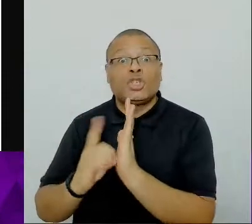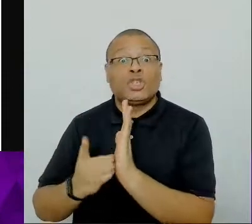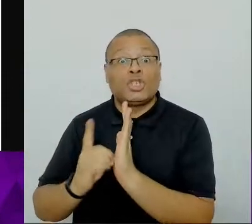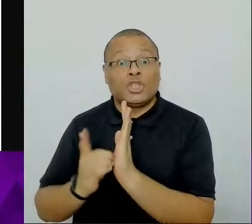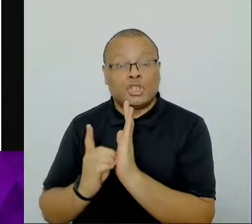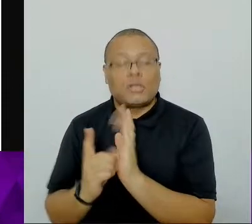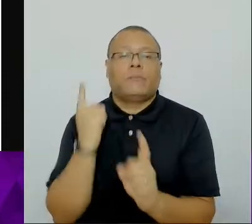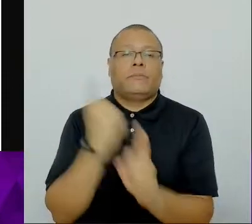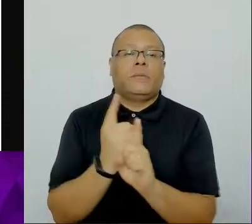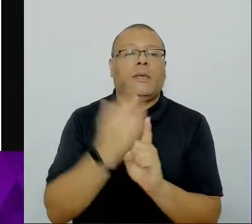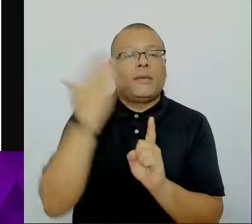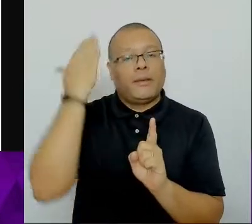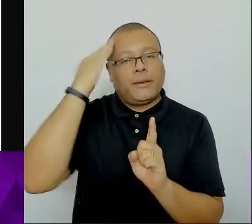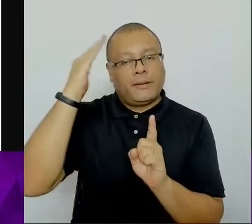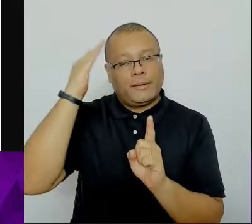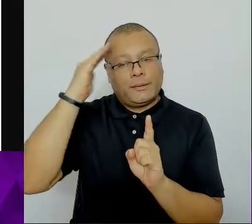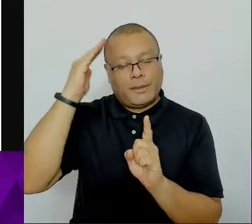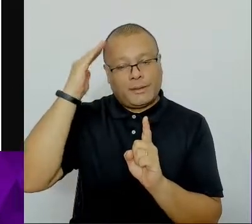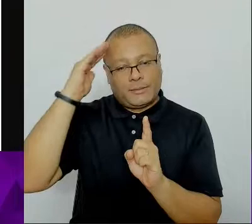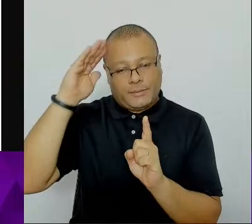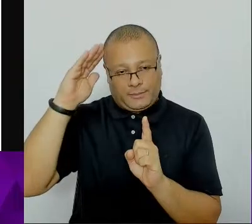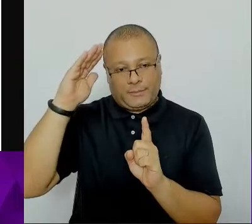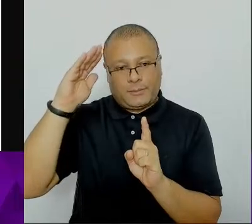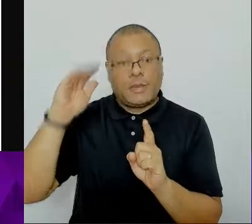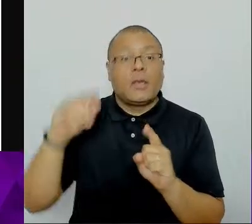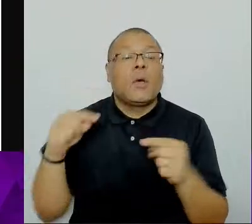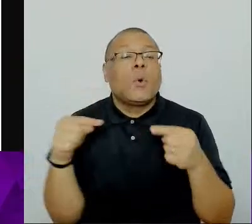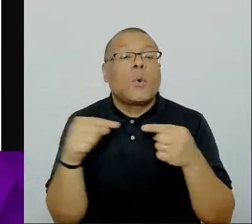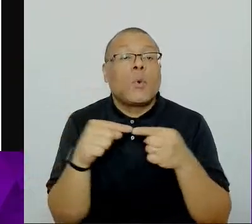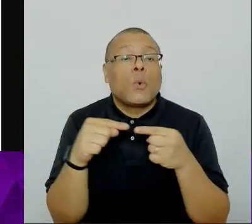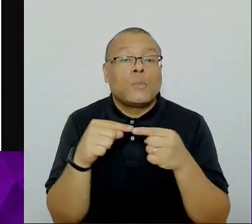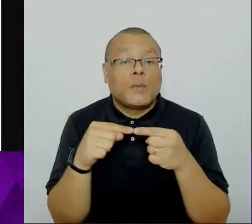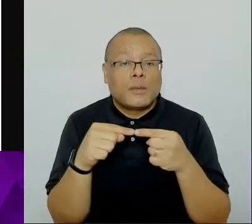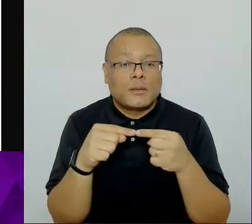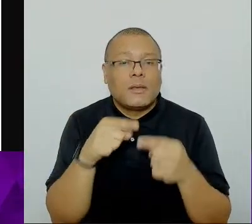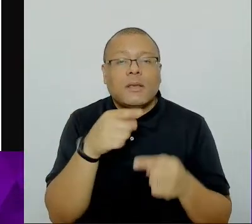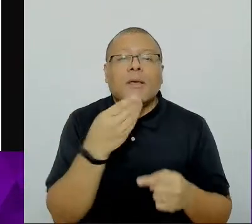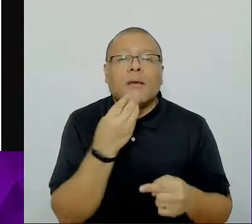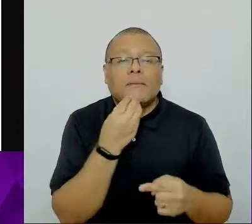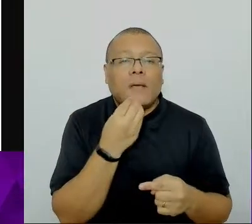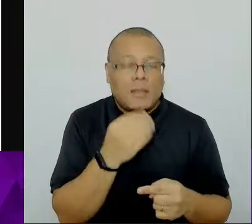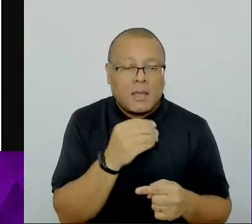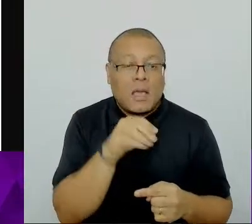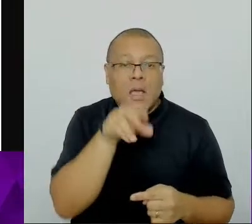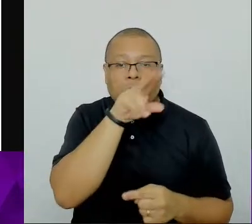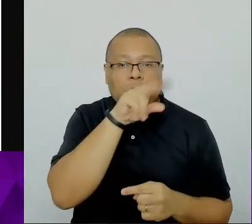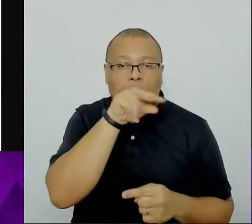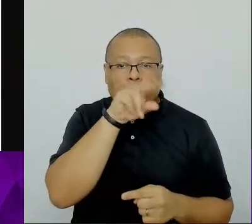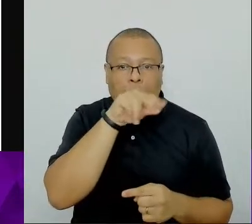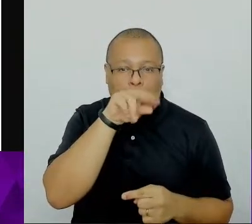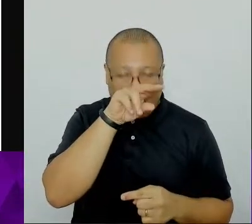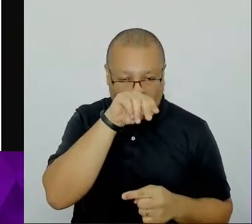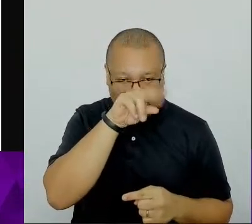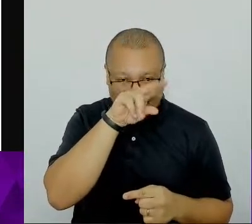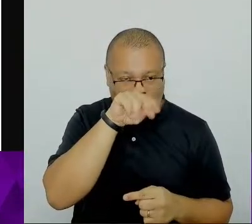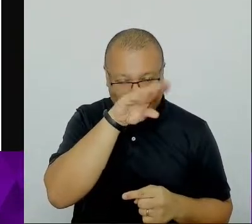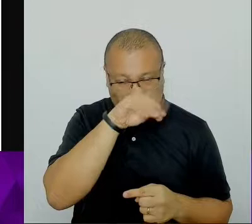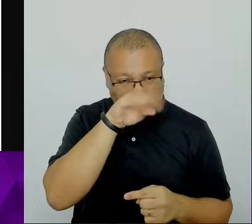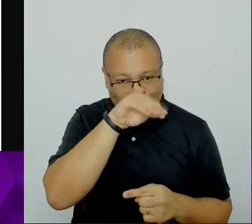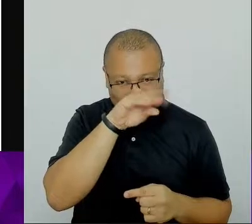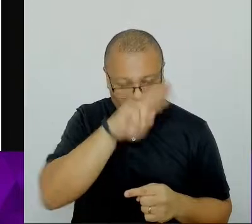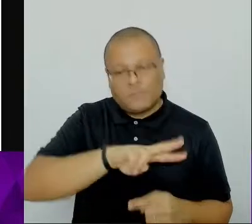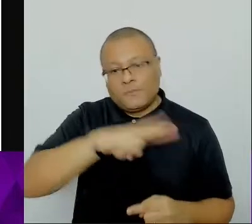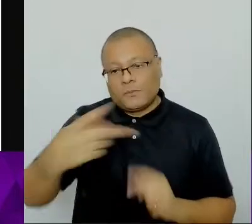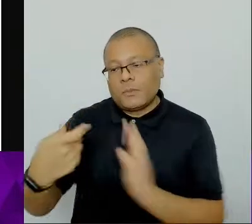Então, ali a gente faz basicamente o que a gente chama de áudio to text. Então, eu vou sair de um áudio, né, que é a